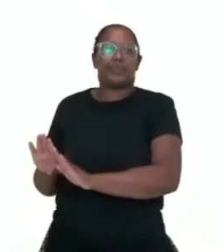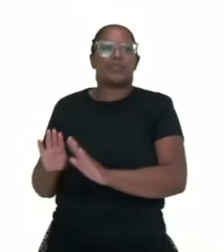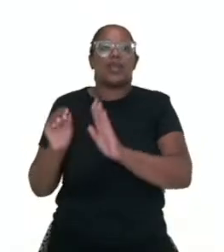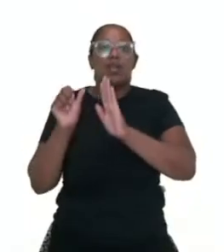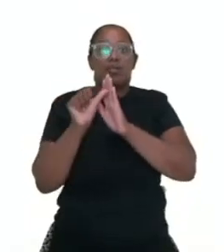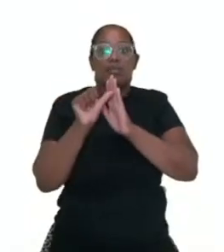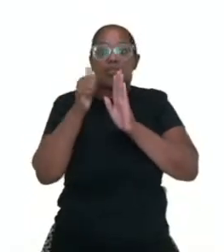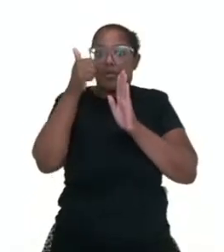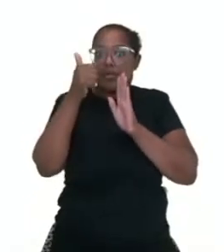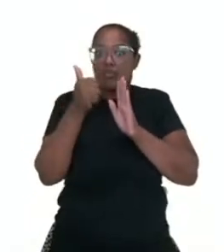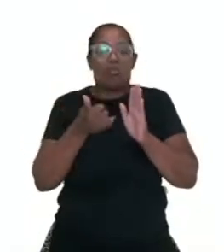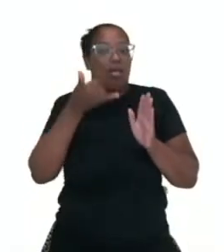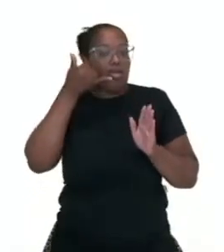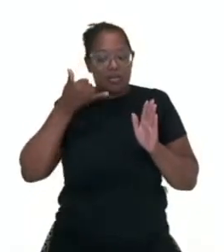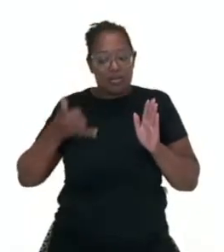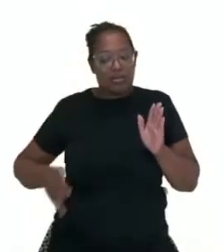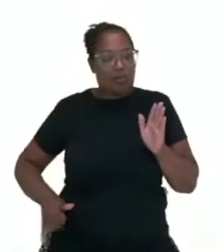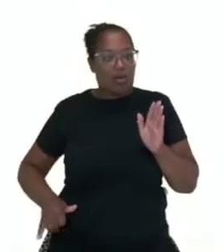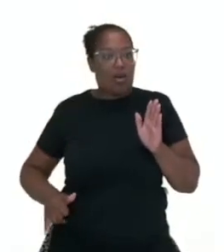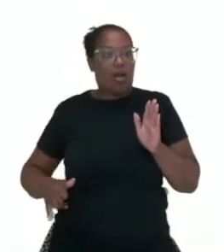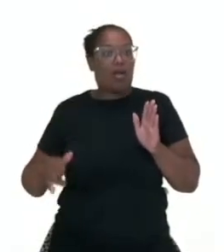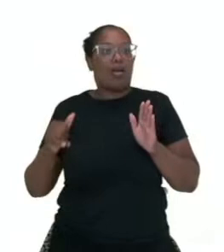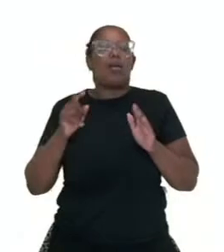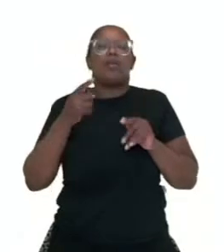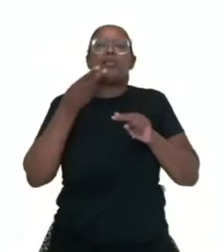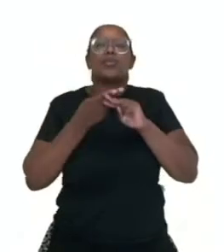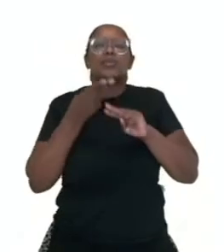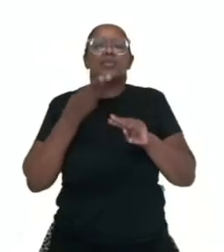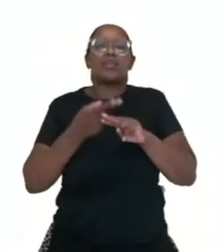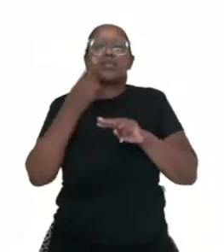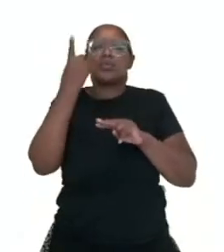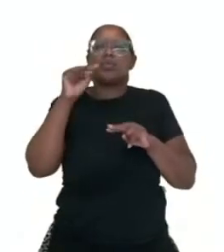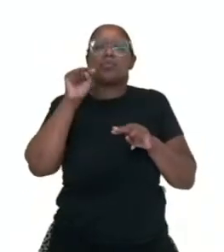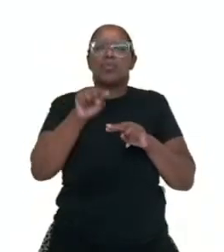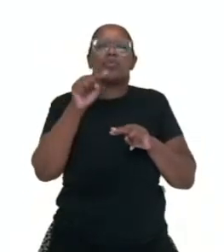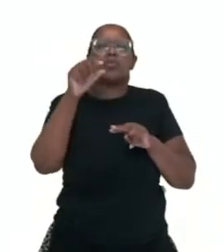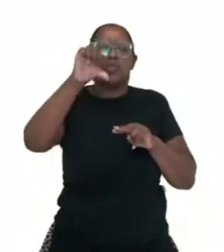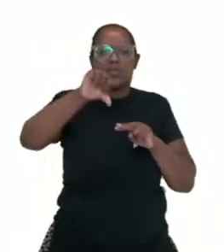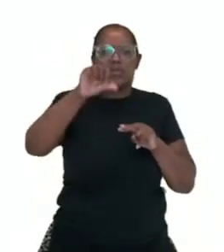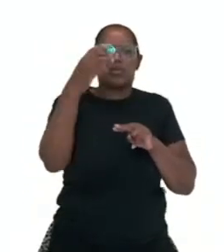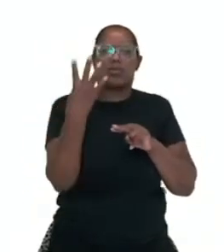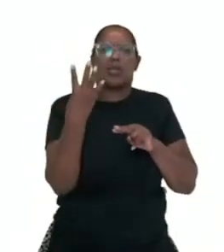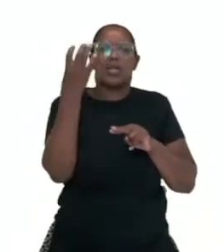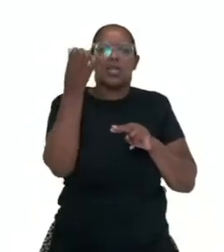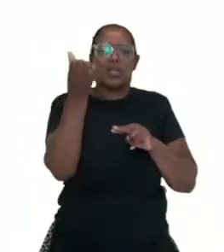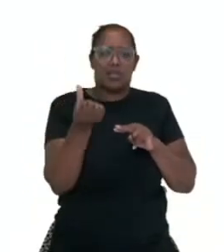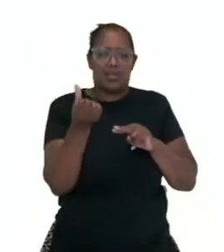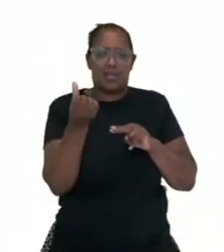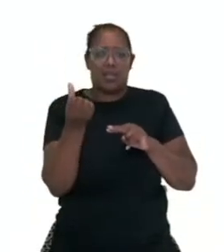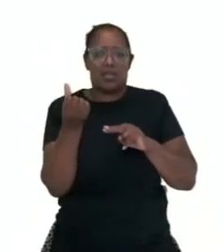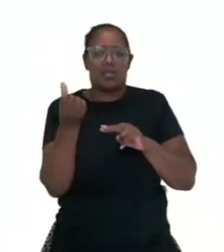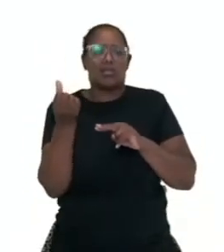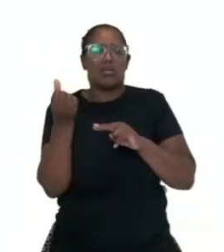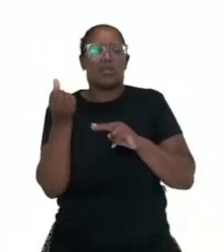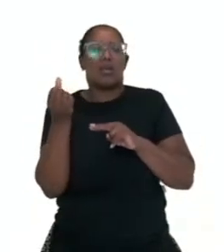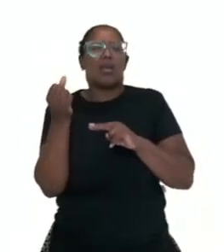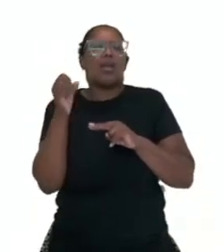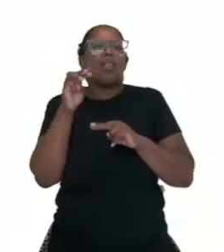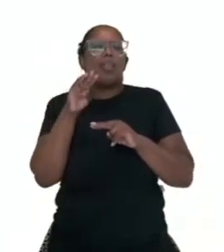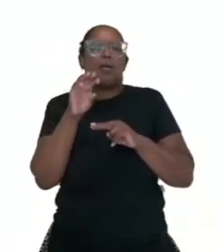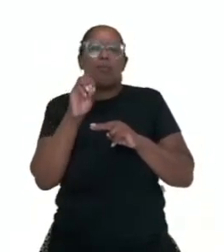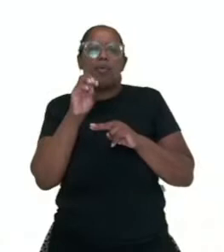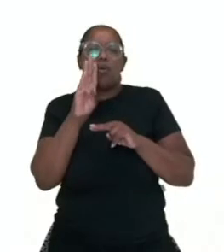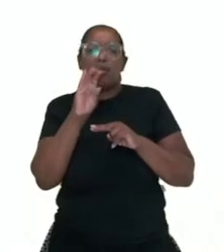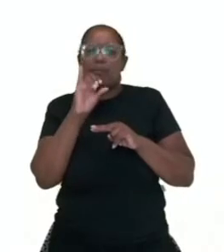primeiro telefone móvel foi usado em 1946 no serviço telefônico móvel da